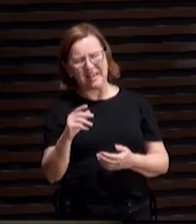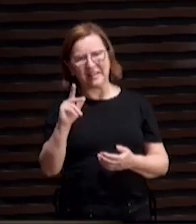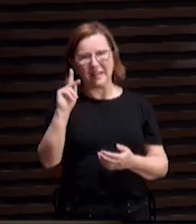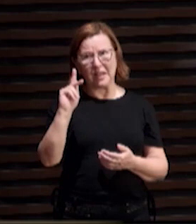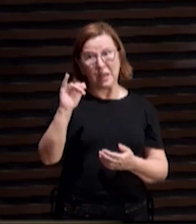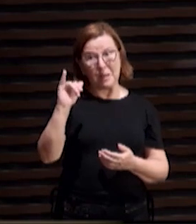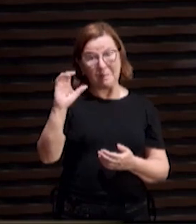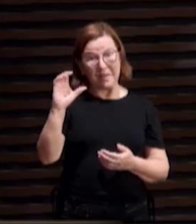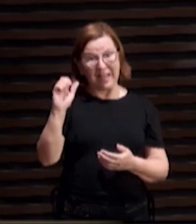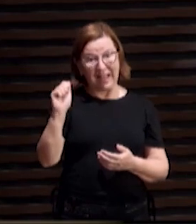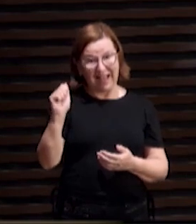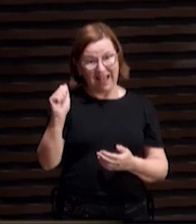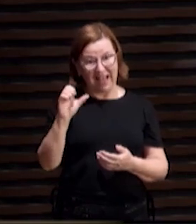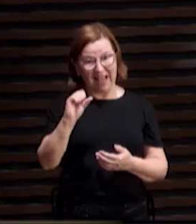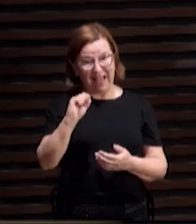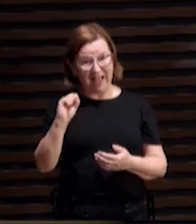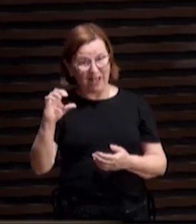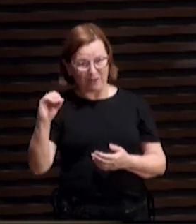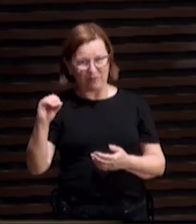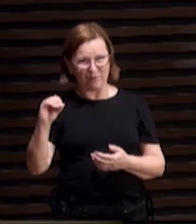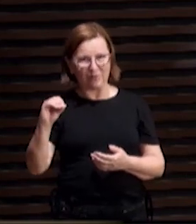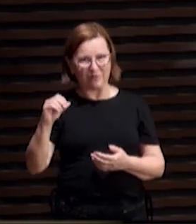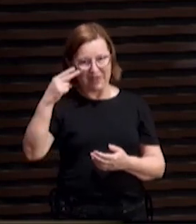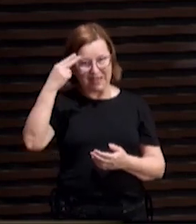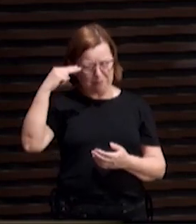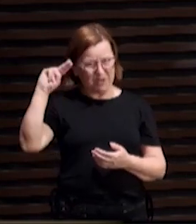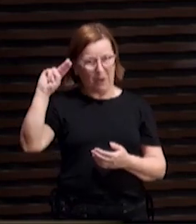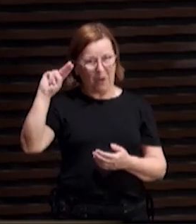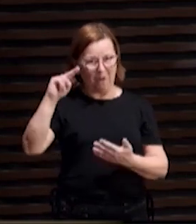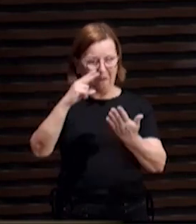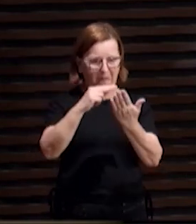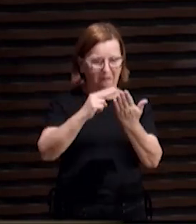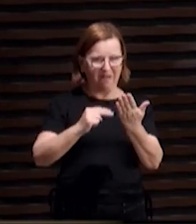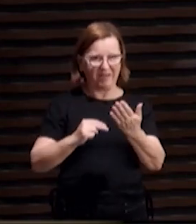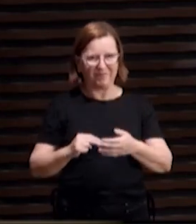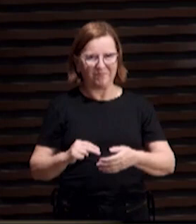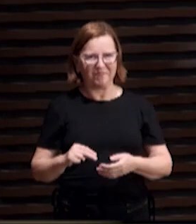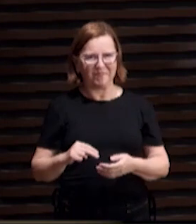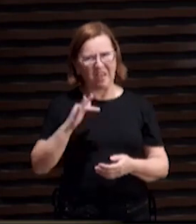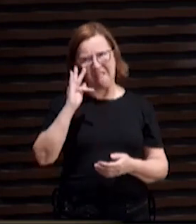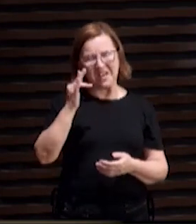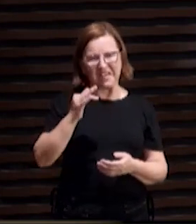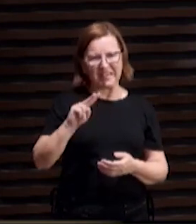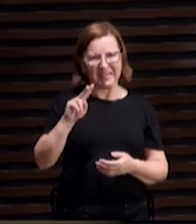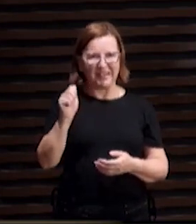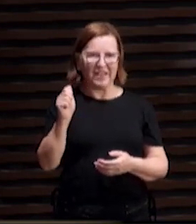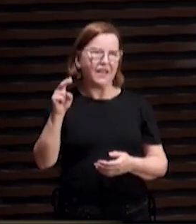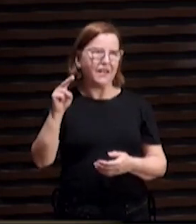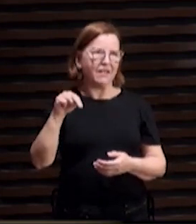descartava, mas sou eu que não gosto. De Van Gogh